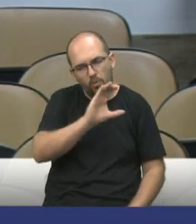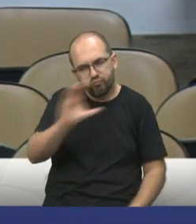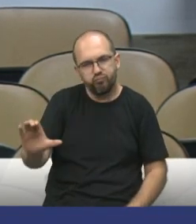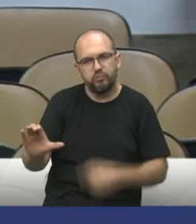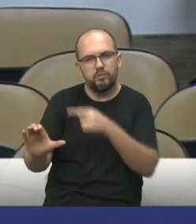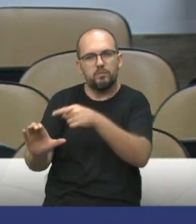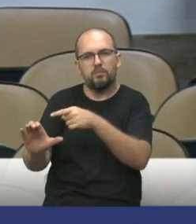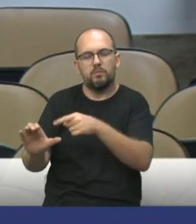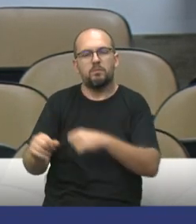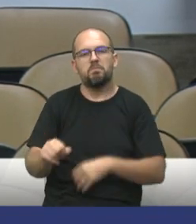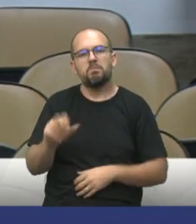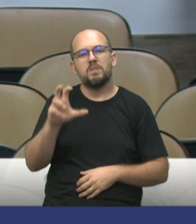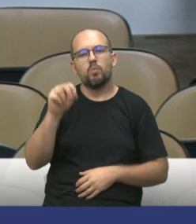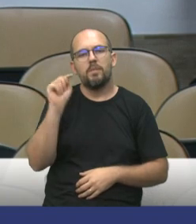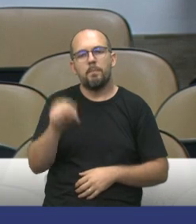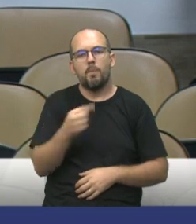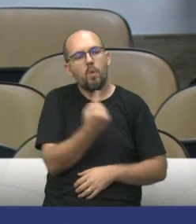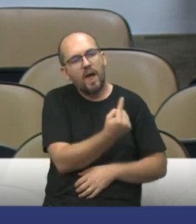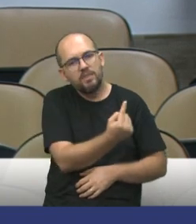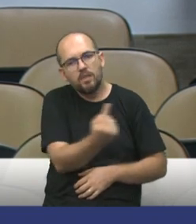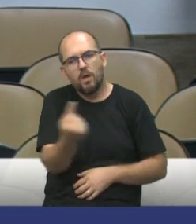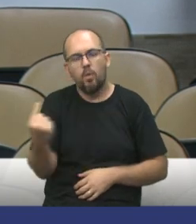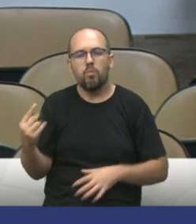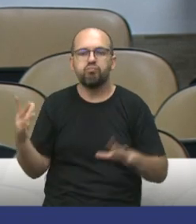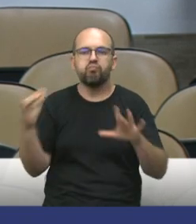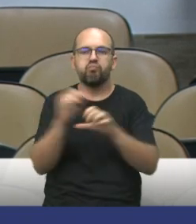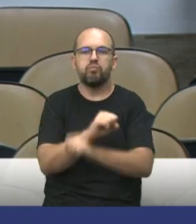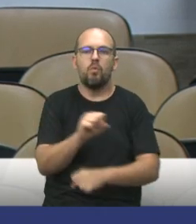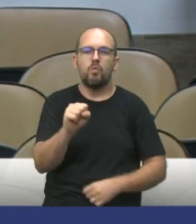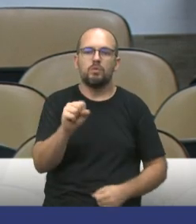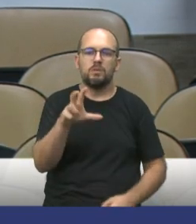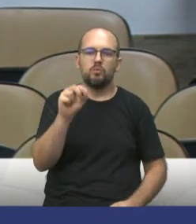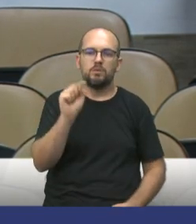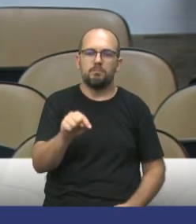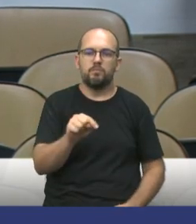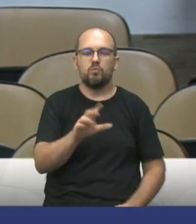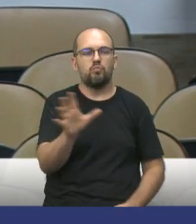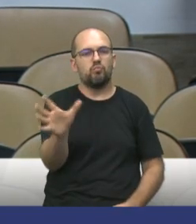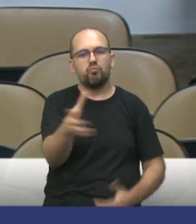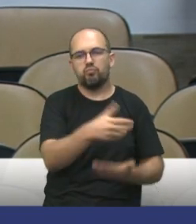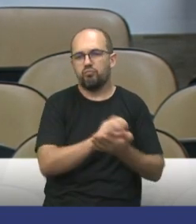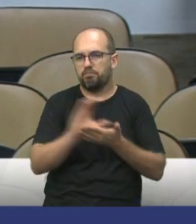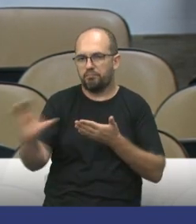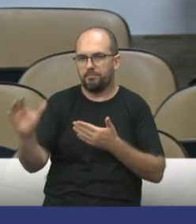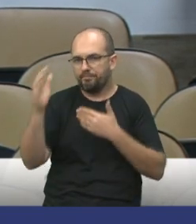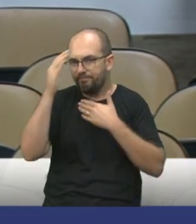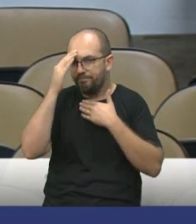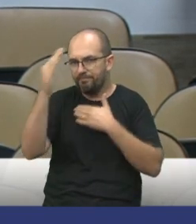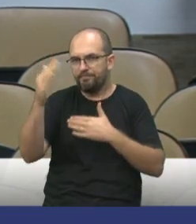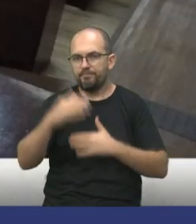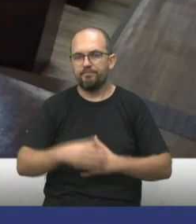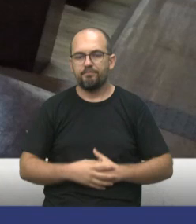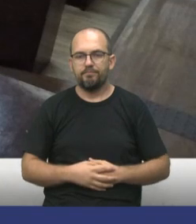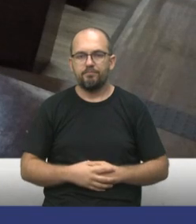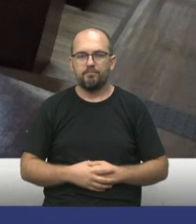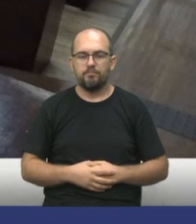dizer, 50 mil cada um, são 850 mil, no mínimo. Obrigado pela atenção.